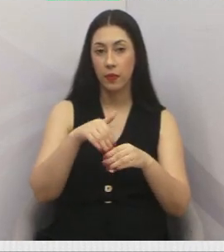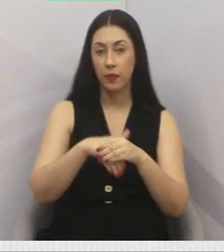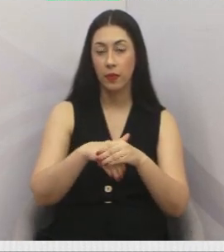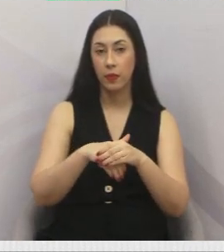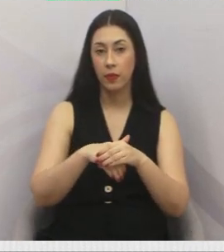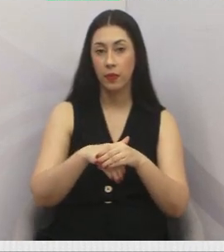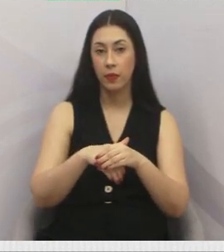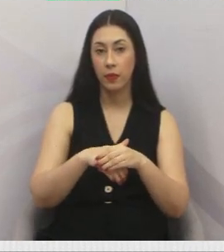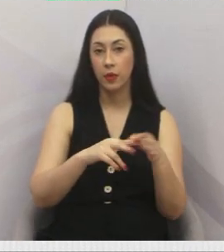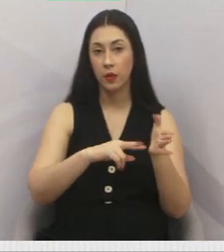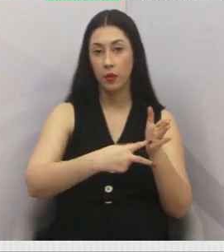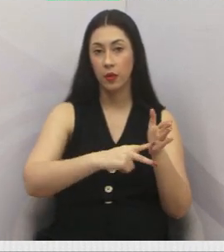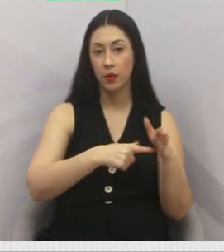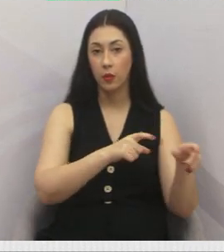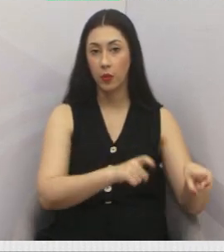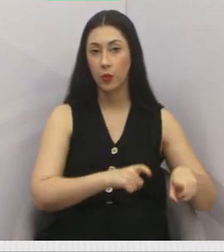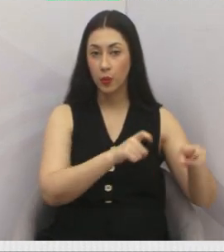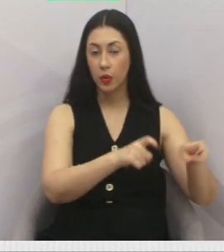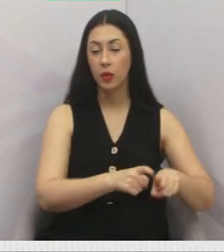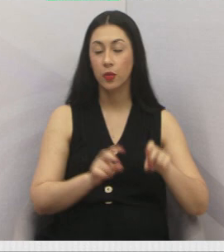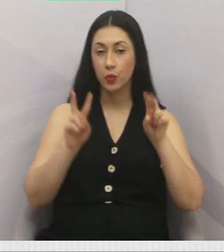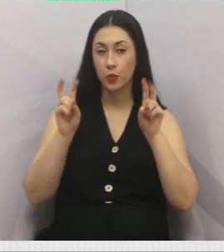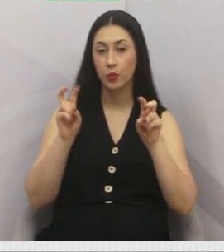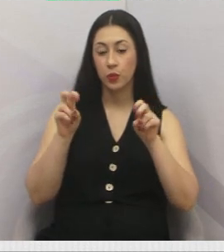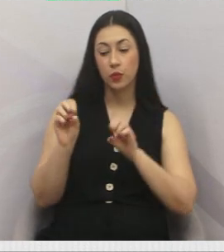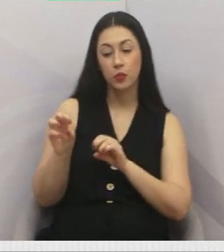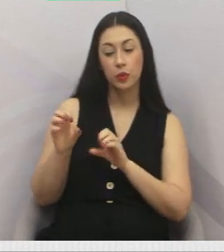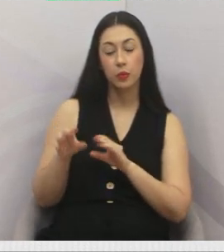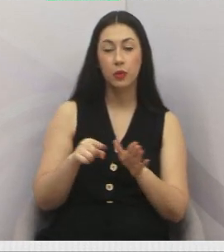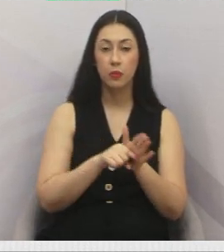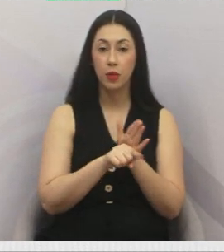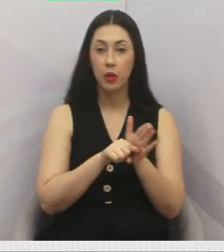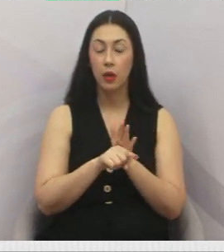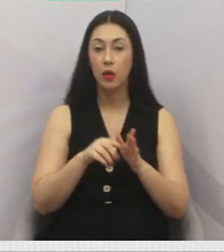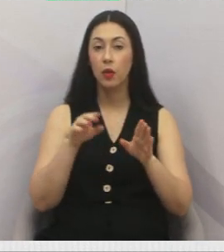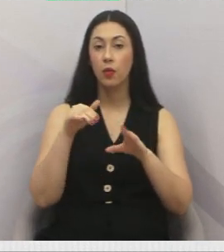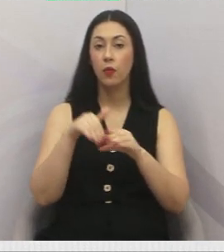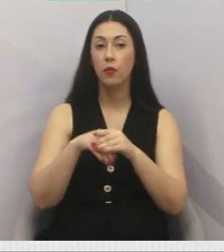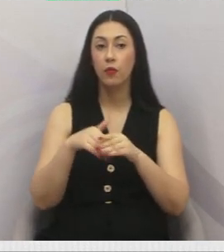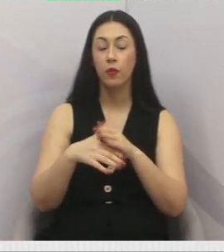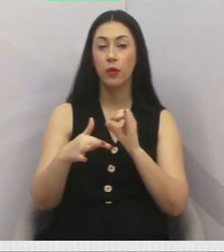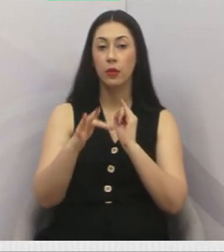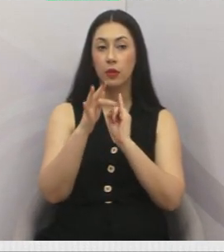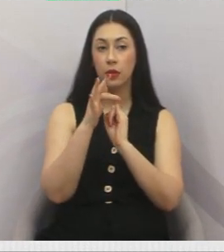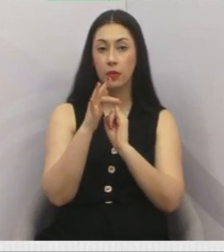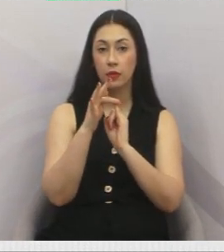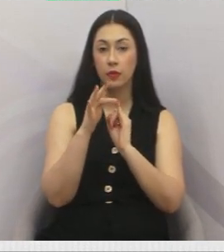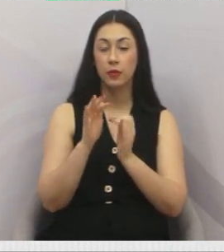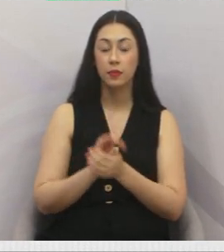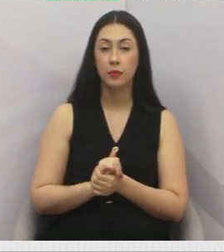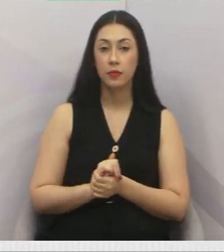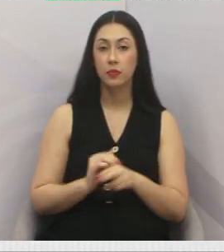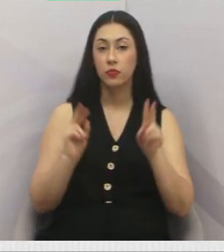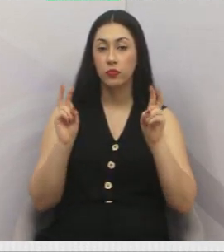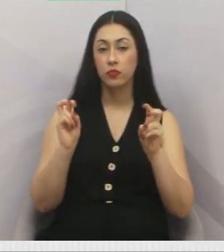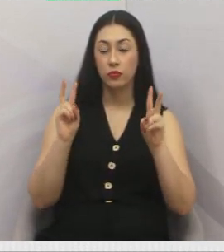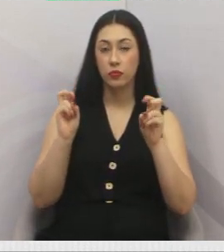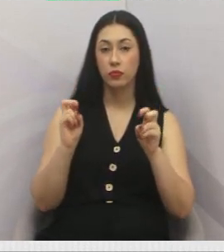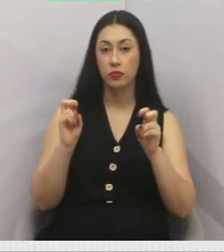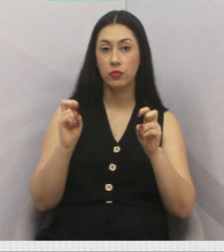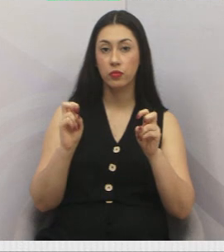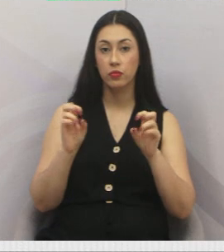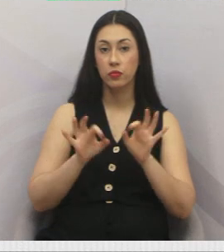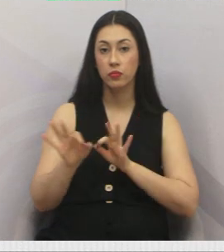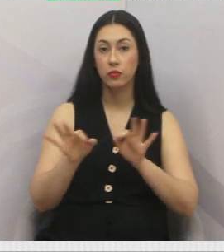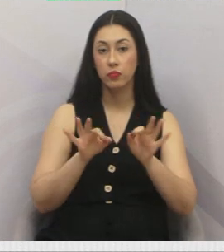para sindicato rural. Segmento entidades acadêmicas. Um voto para Instituto Federal. E segmento